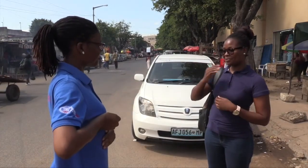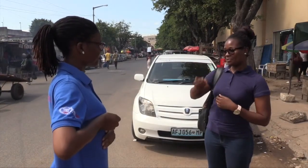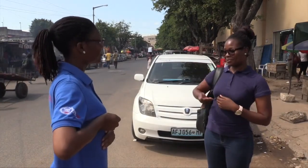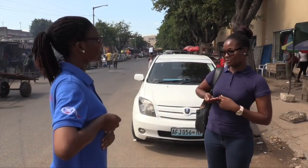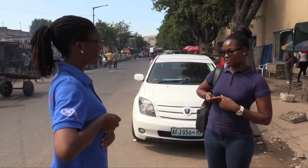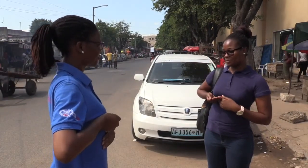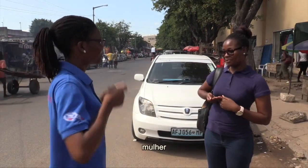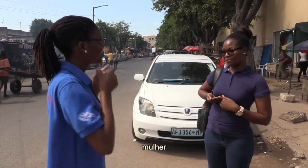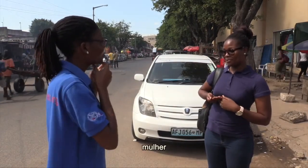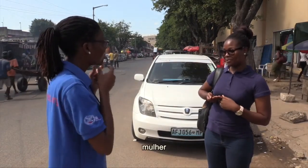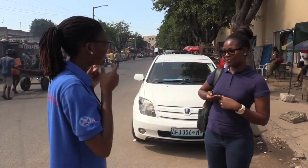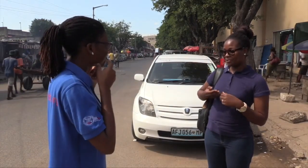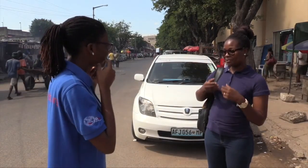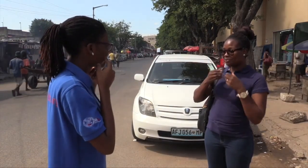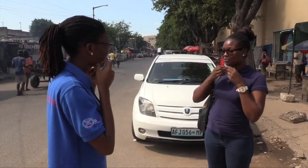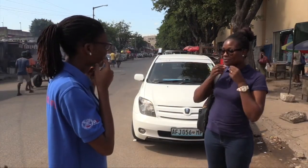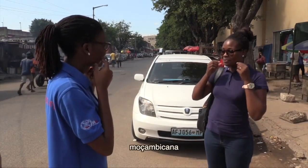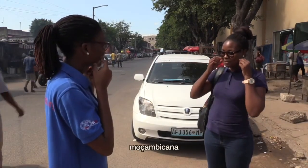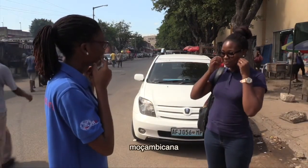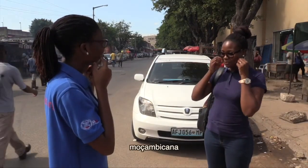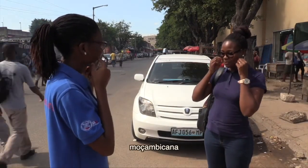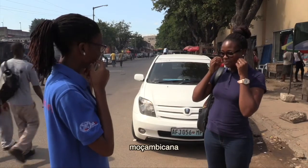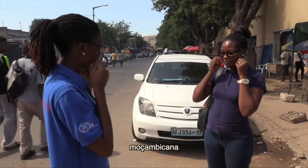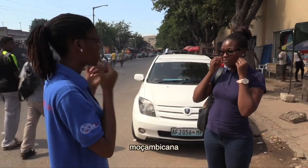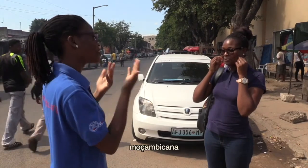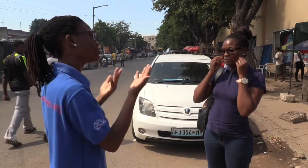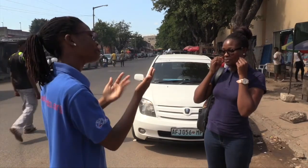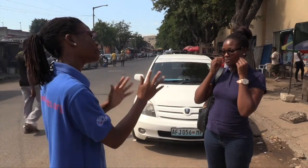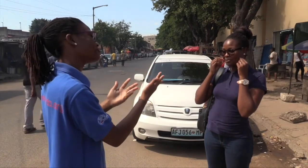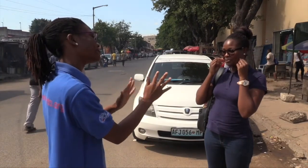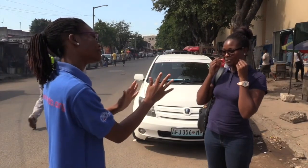Parabéns, mulher moçambicana.